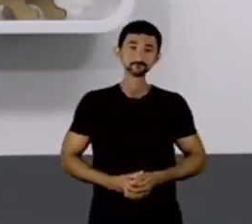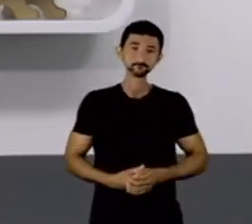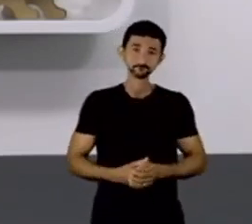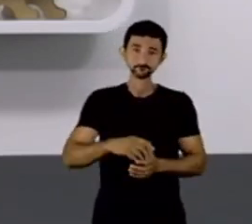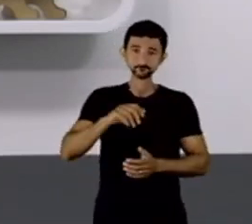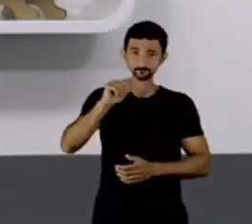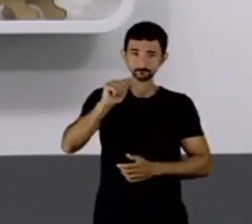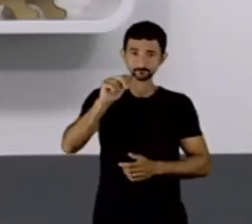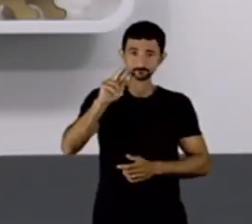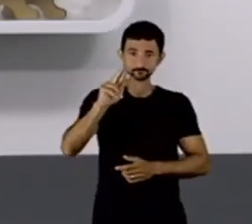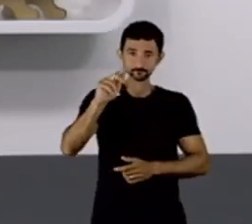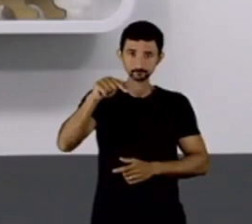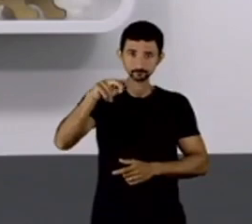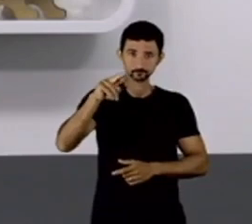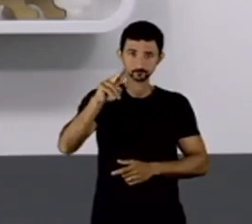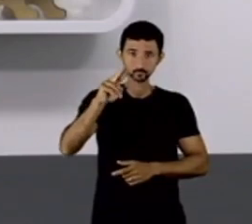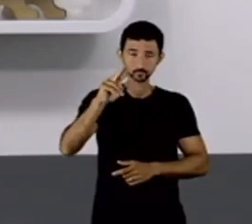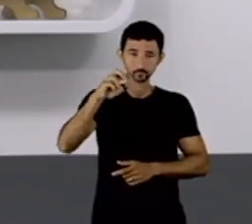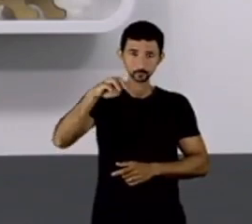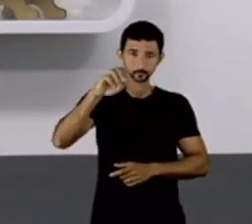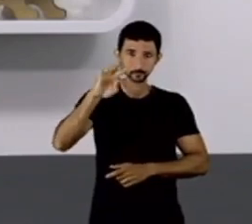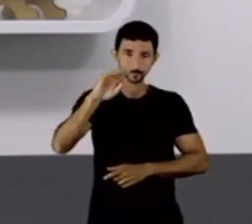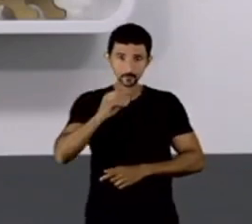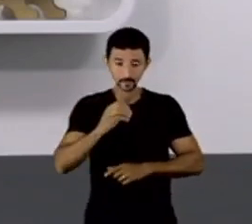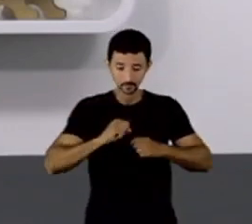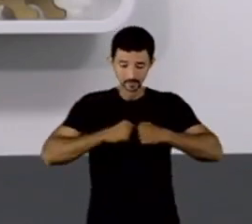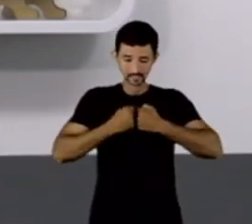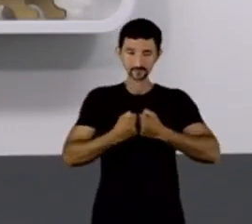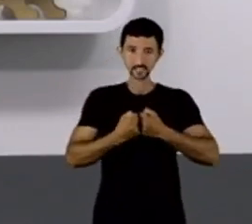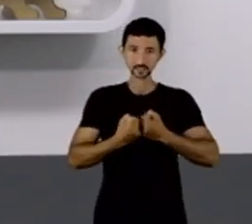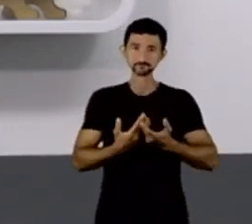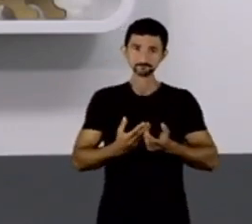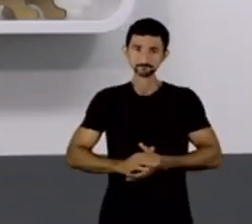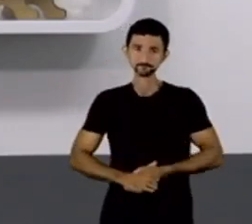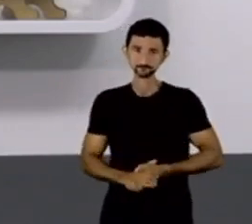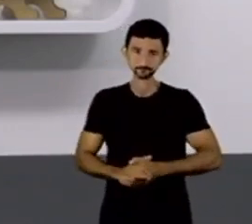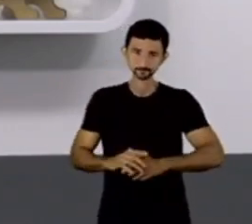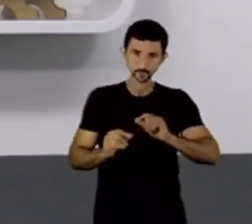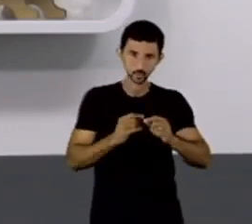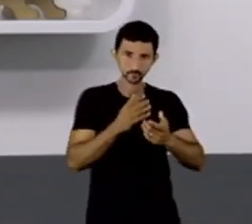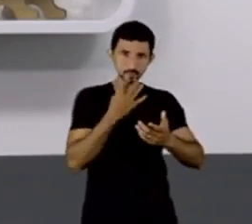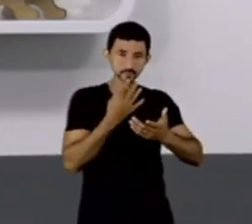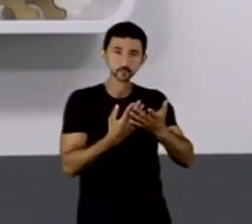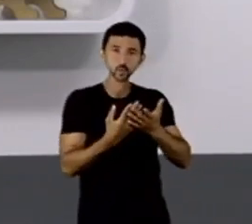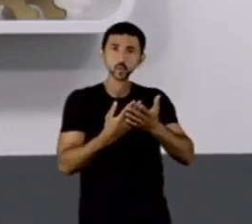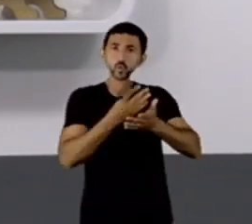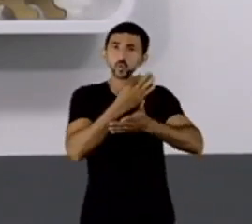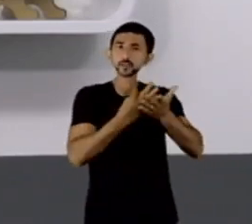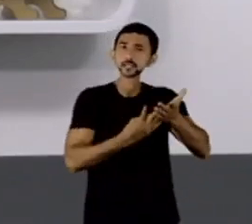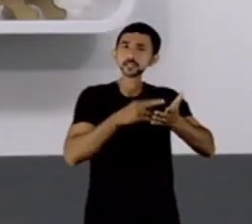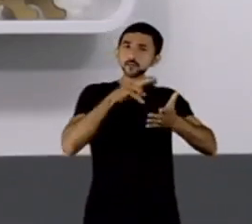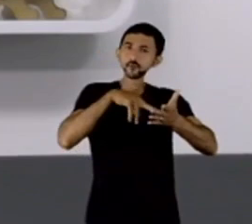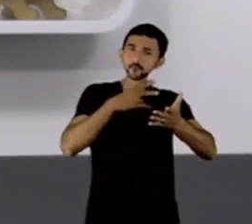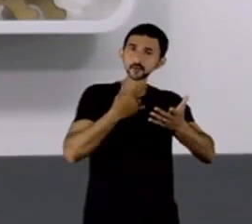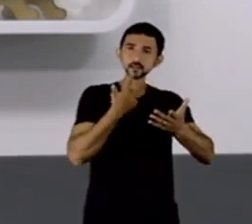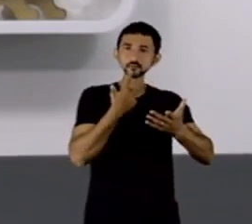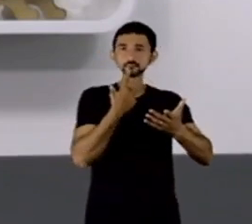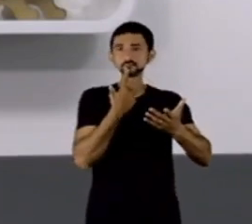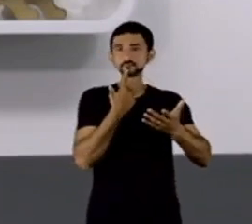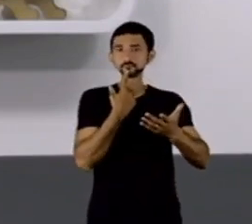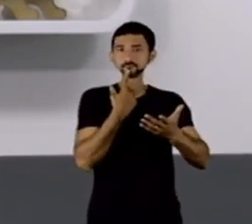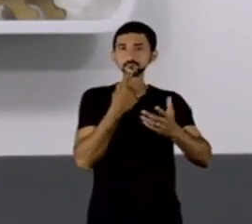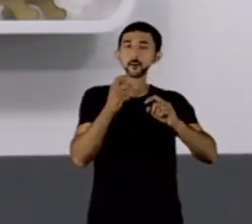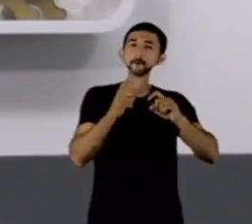diferentes. O argumento é aquilo que você usa para defender a sua opinião. Então, em relação ao texto que nós acabamos de ver, quando eu digo assim,